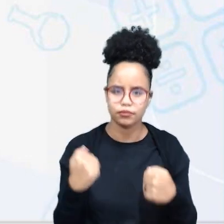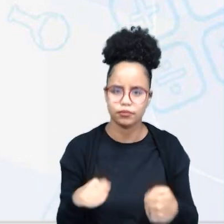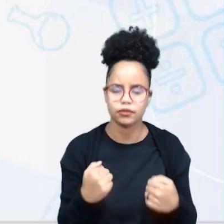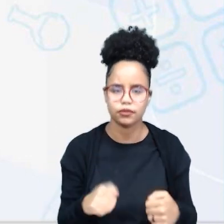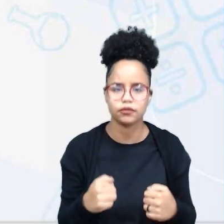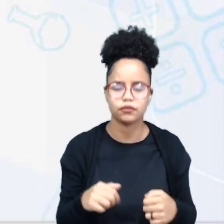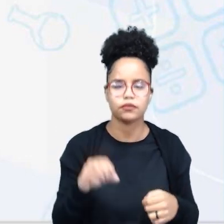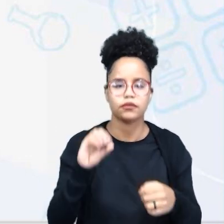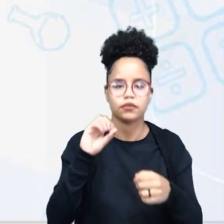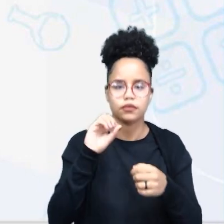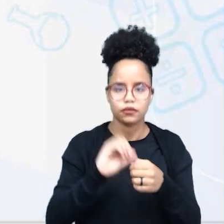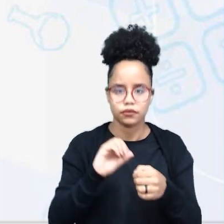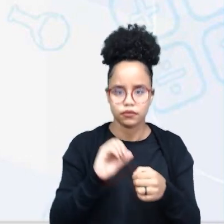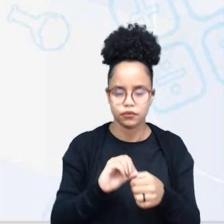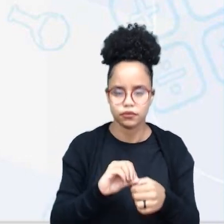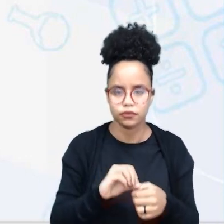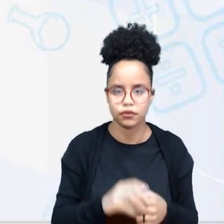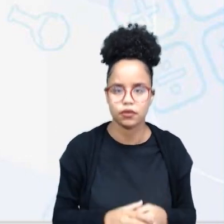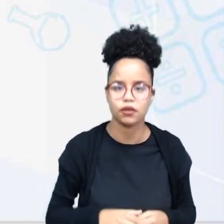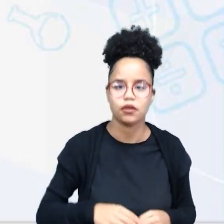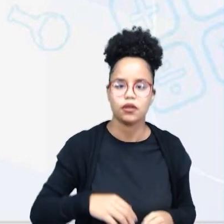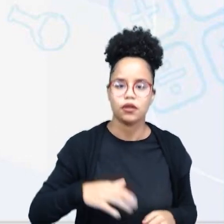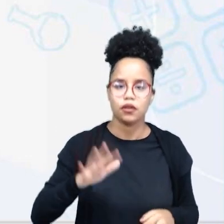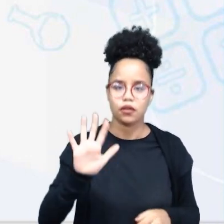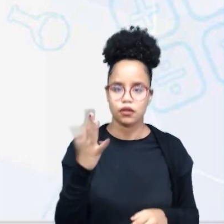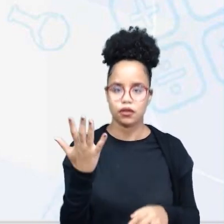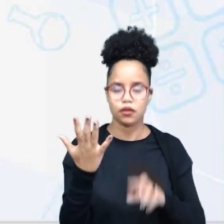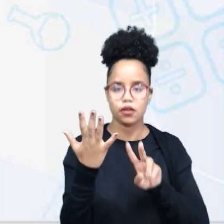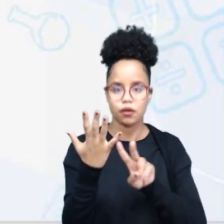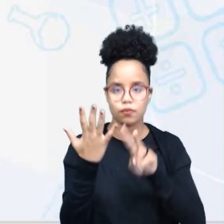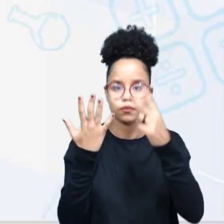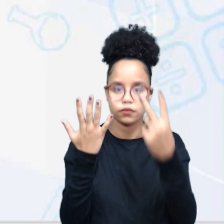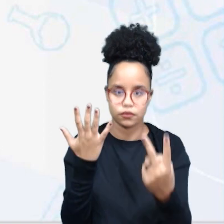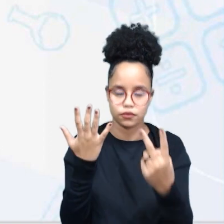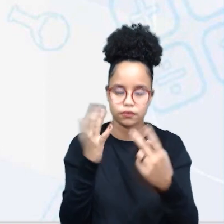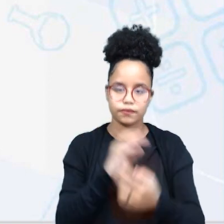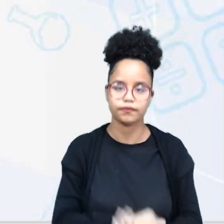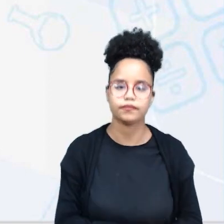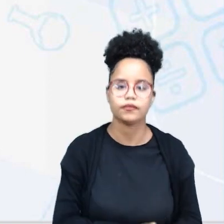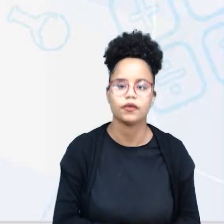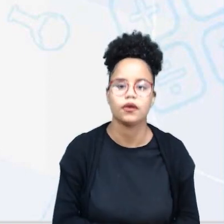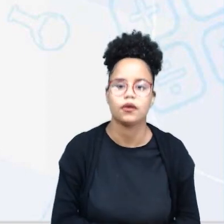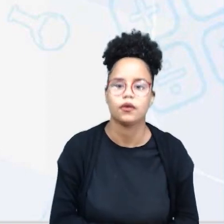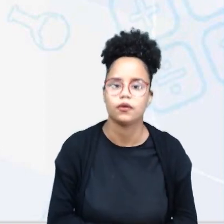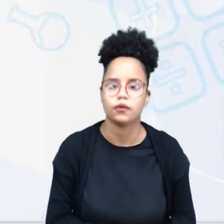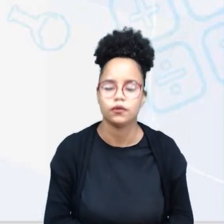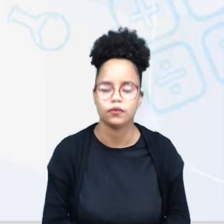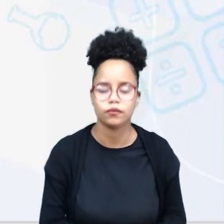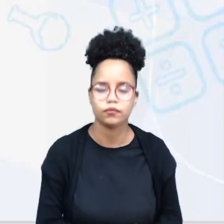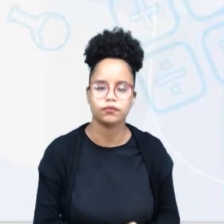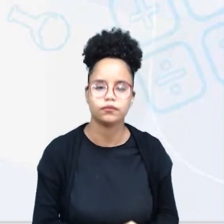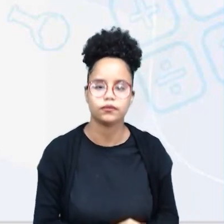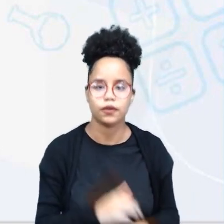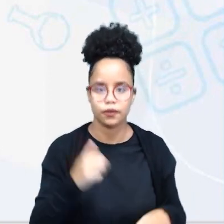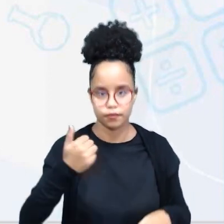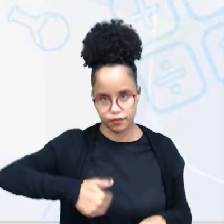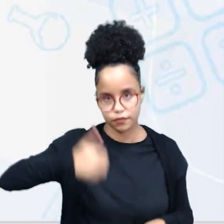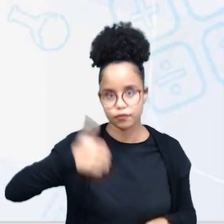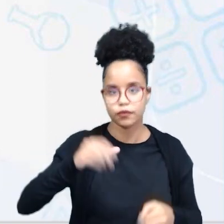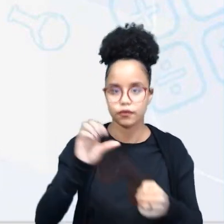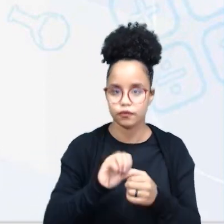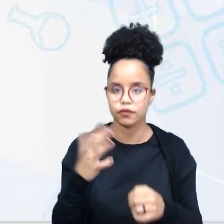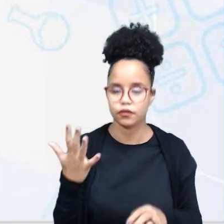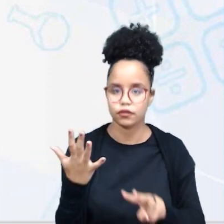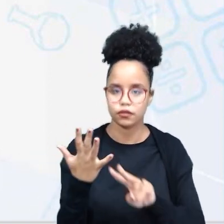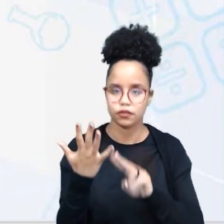a potenciação tá toda vez eu tenho a multiplicação potenciação eu não posso fazer nada doida assim eu tenho que primeiro fazer